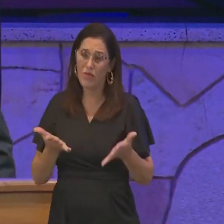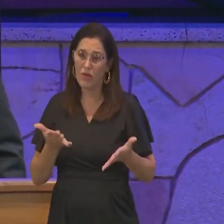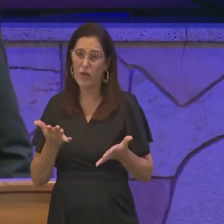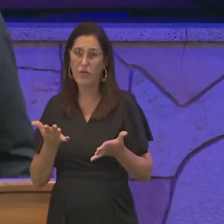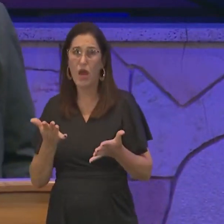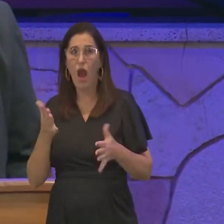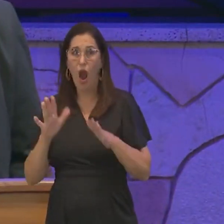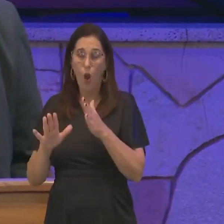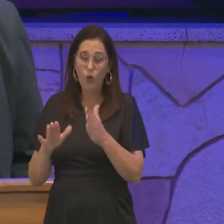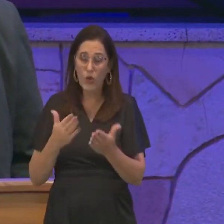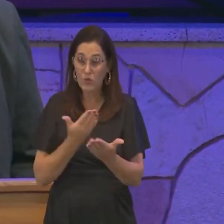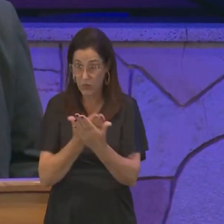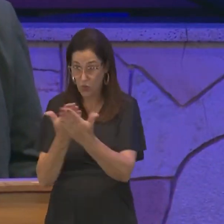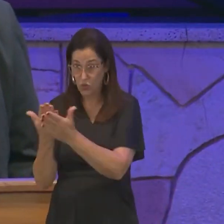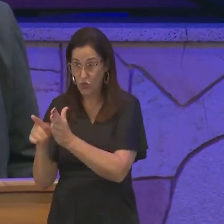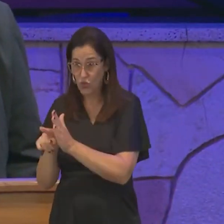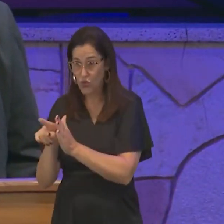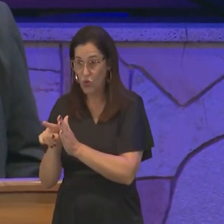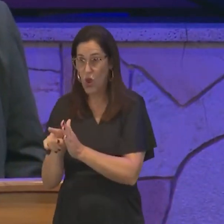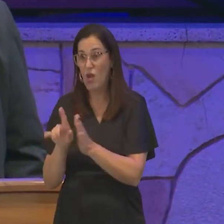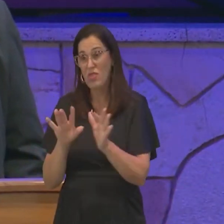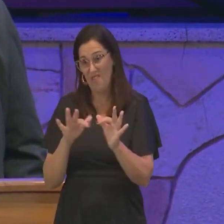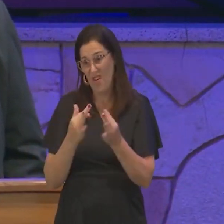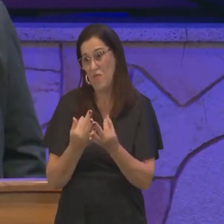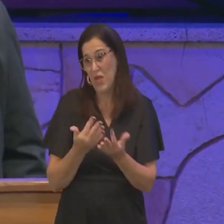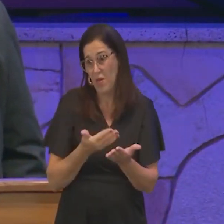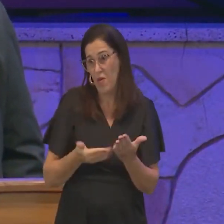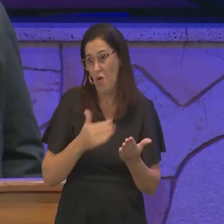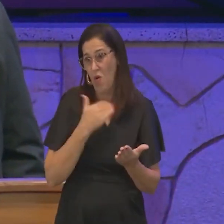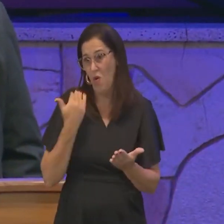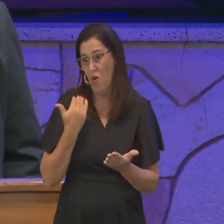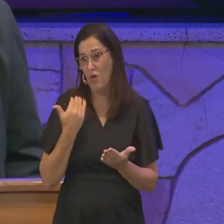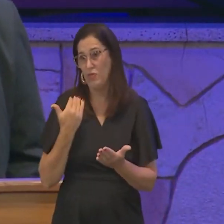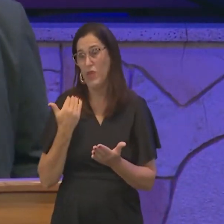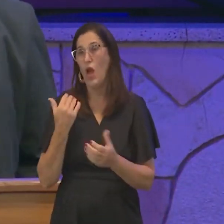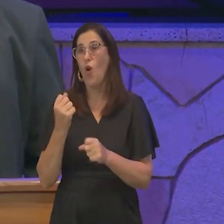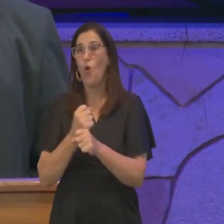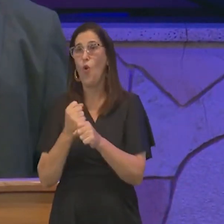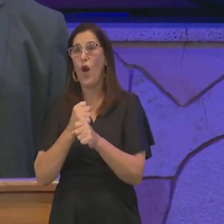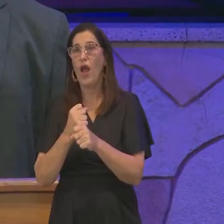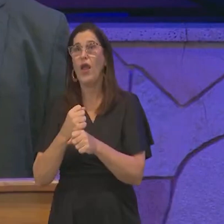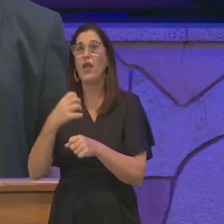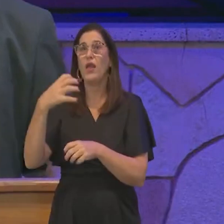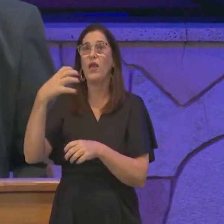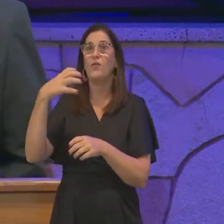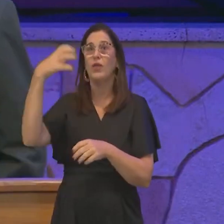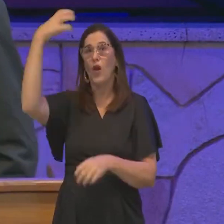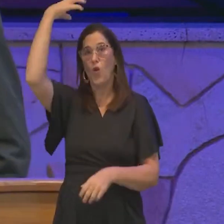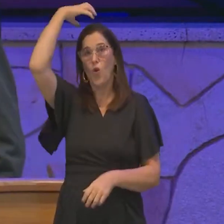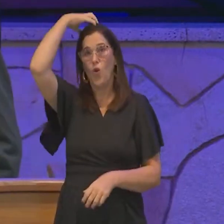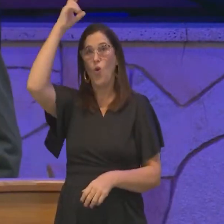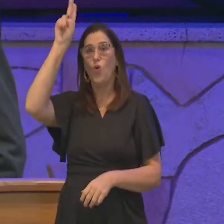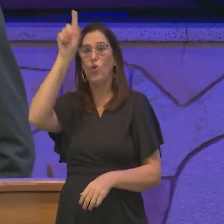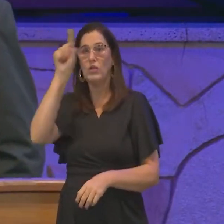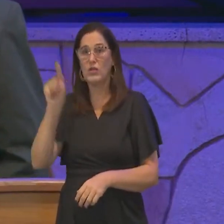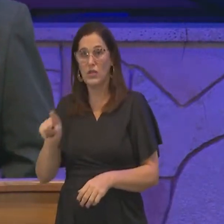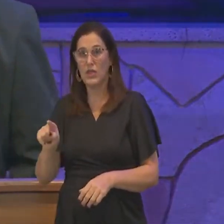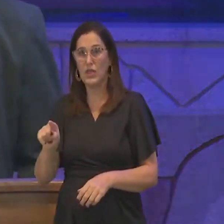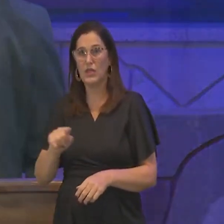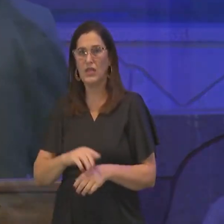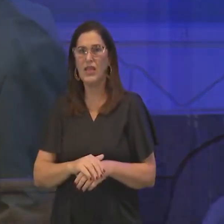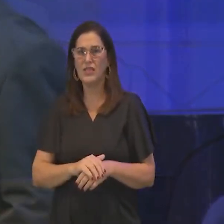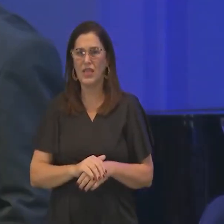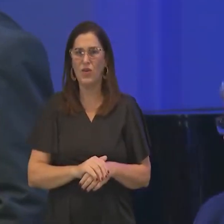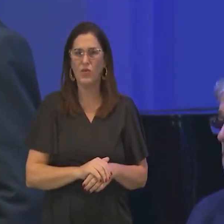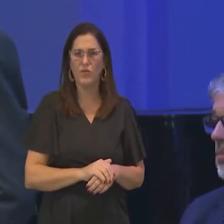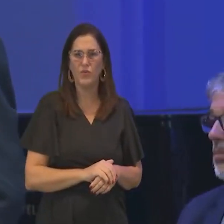afirmam alguns estudiosos, um parente. O rei Uzias havia morrido, por isso destaque no início do texto, no